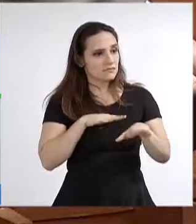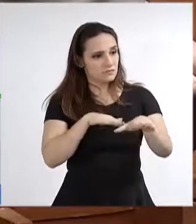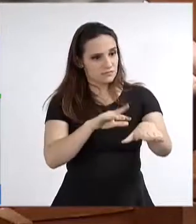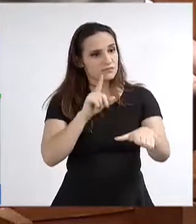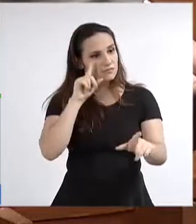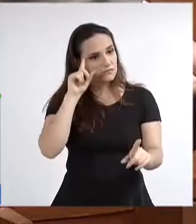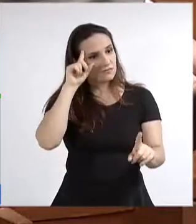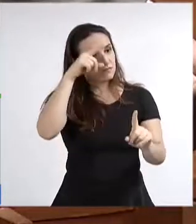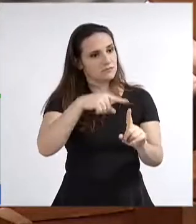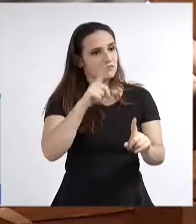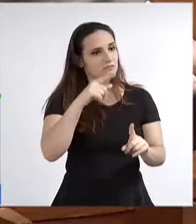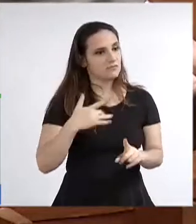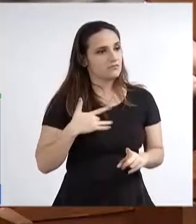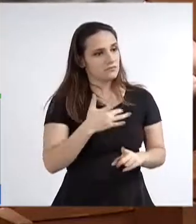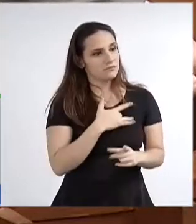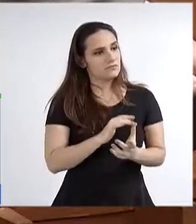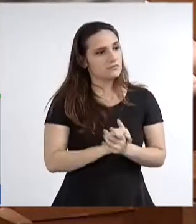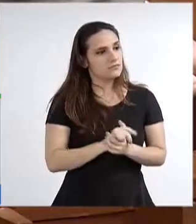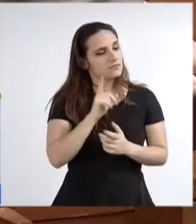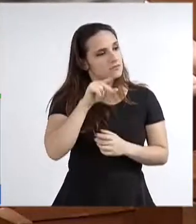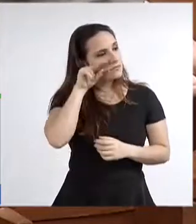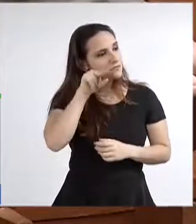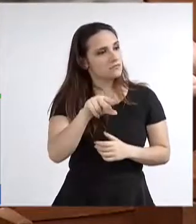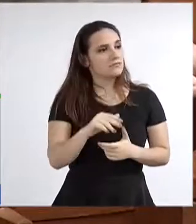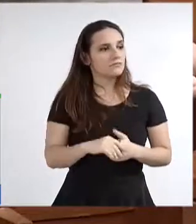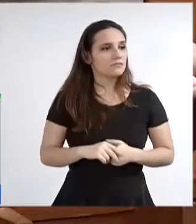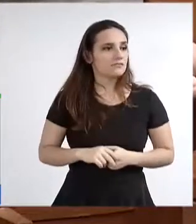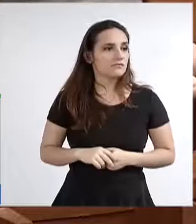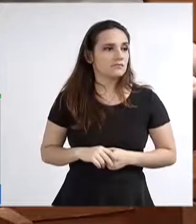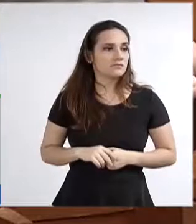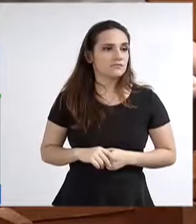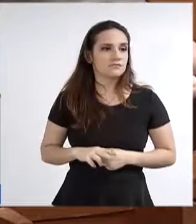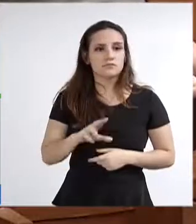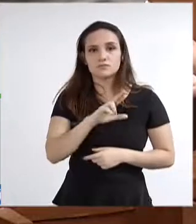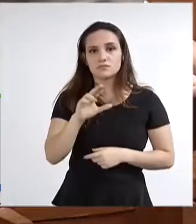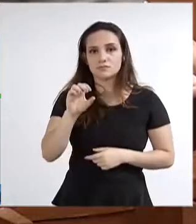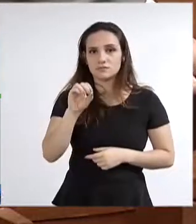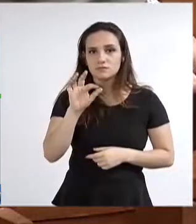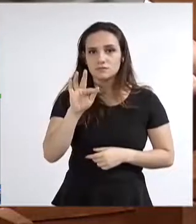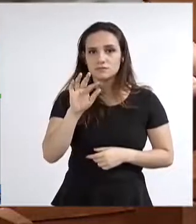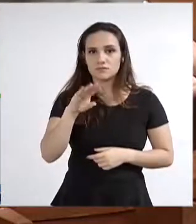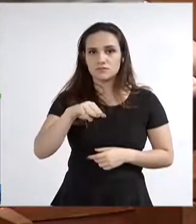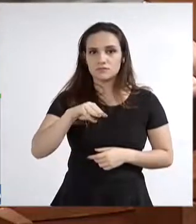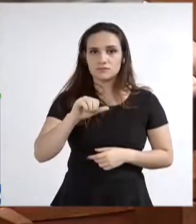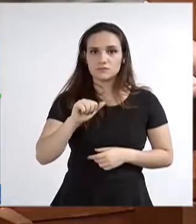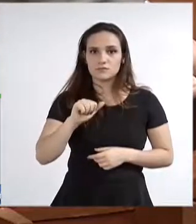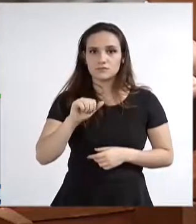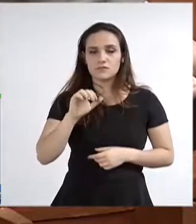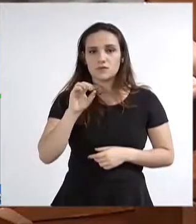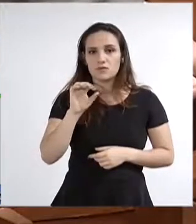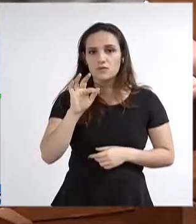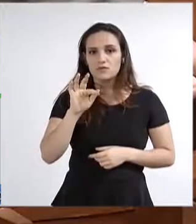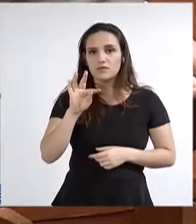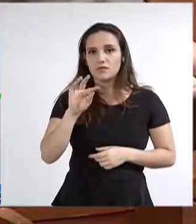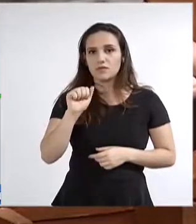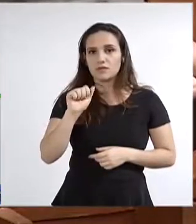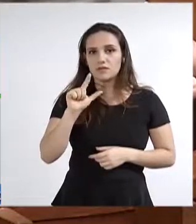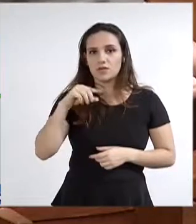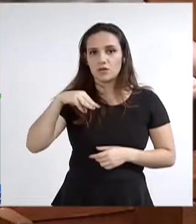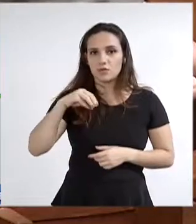fazer as pessoas ver, porque ela é caravana oftalmológica, né? Então, o que nós queremos fazer